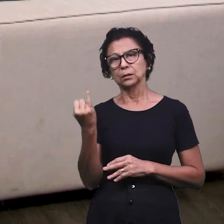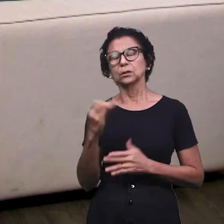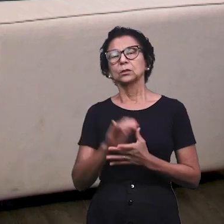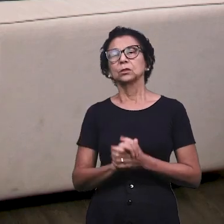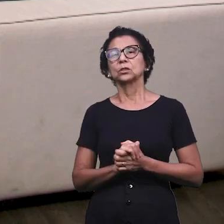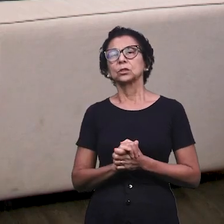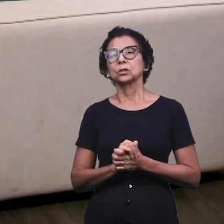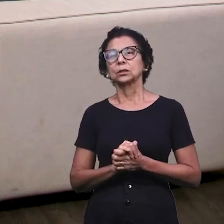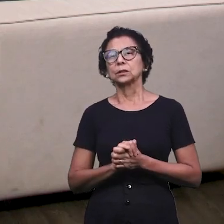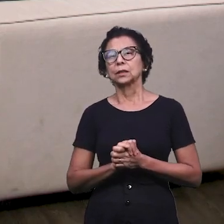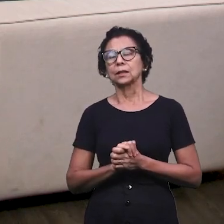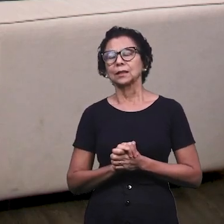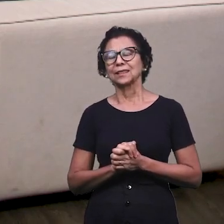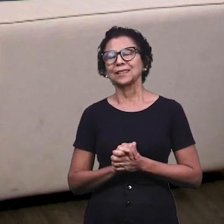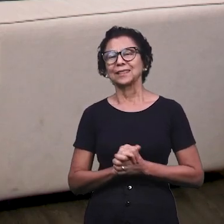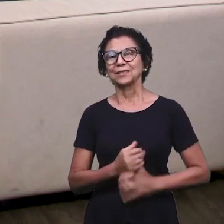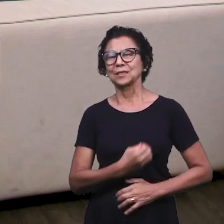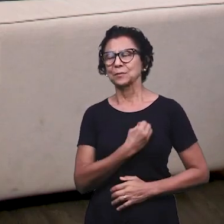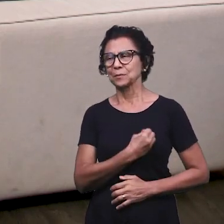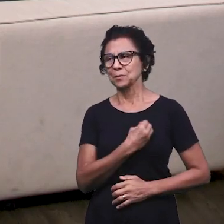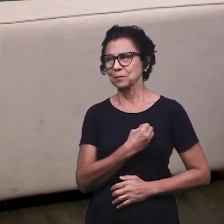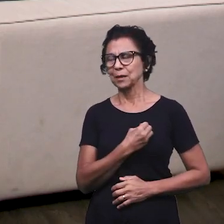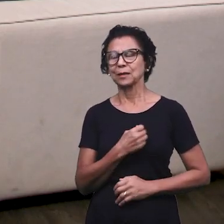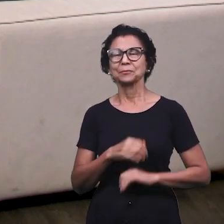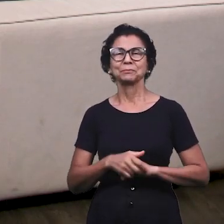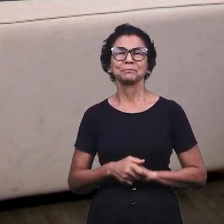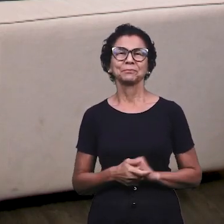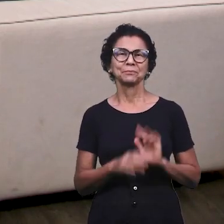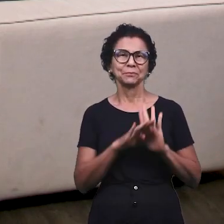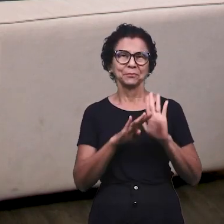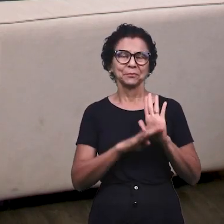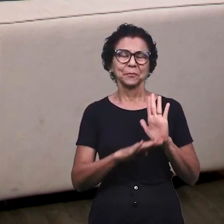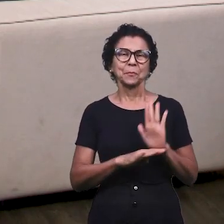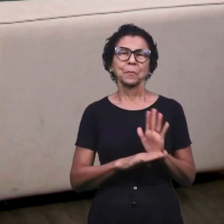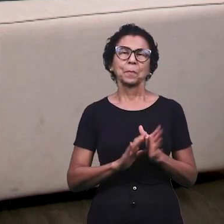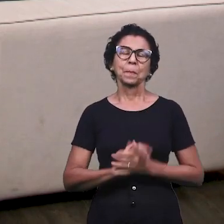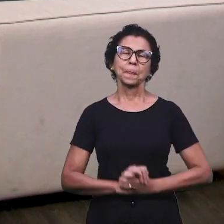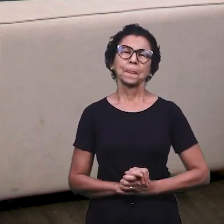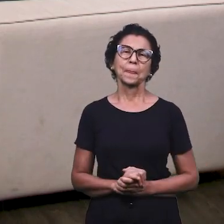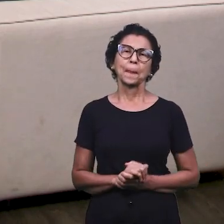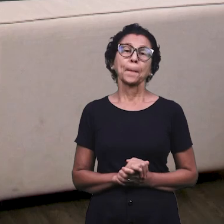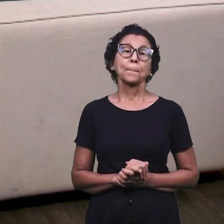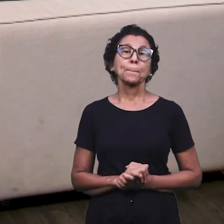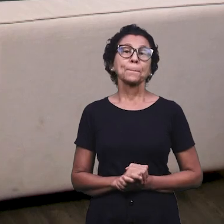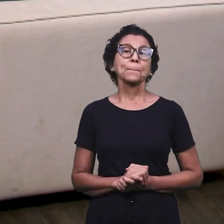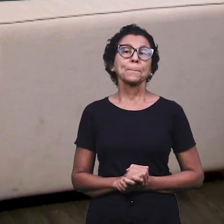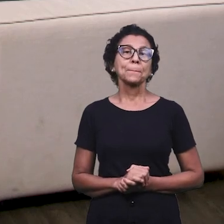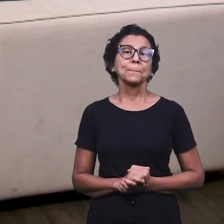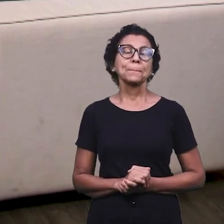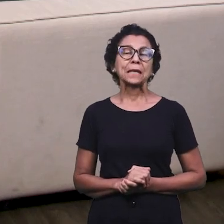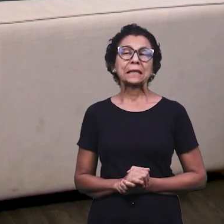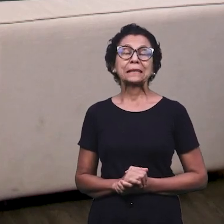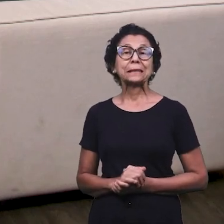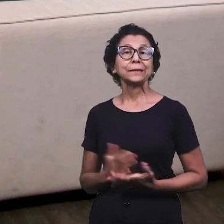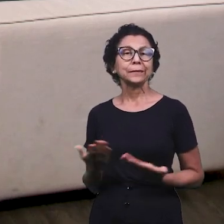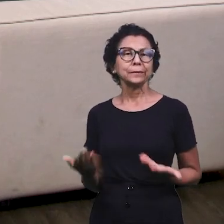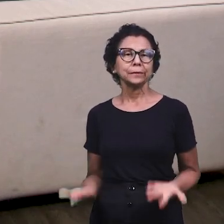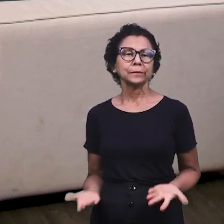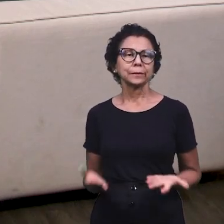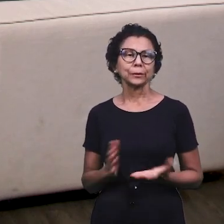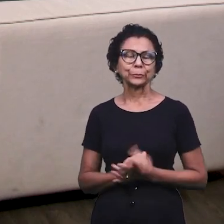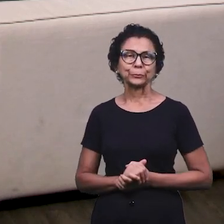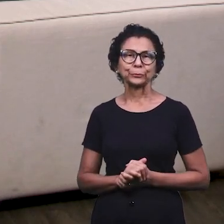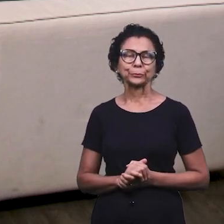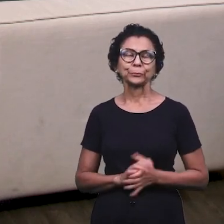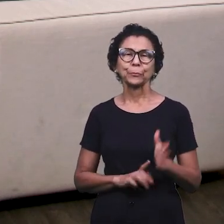nosso público que está participando desse programa, e eu começo aqui perguntando a vocês o seguinte: o que